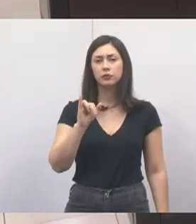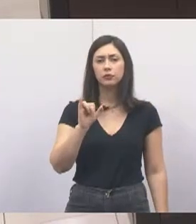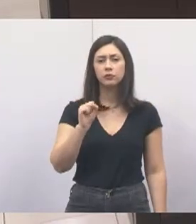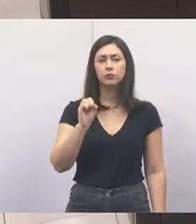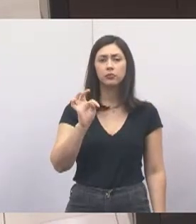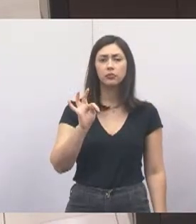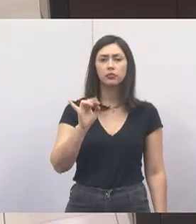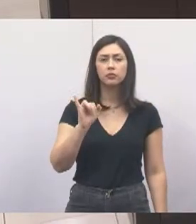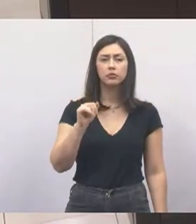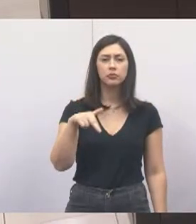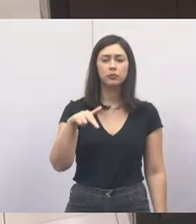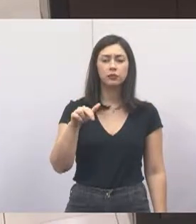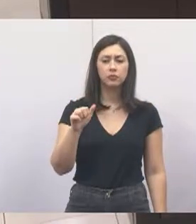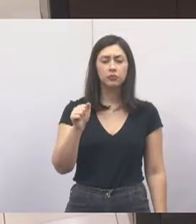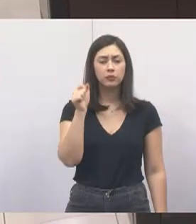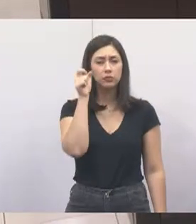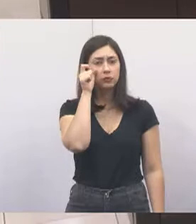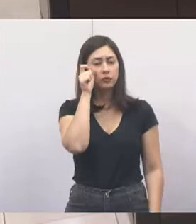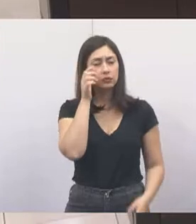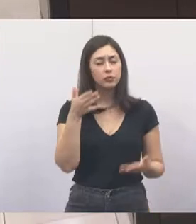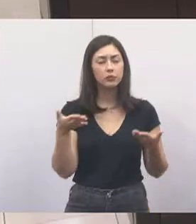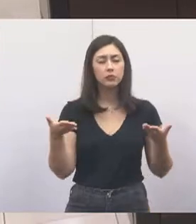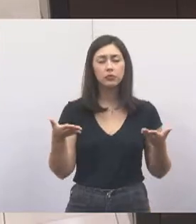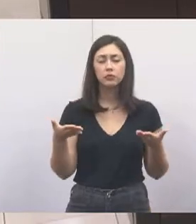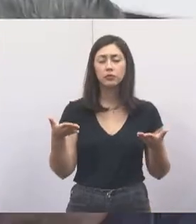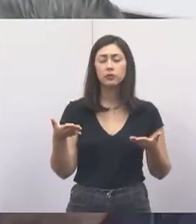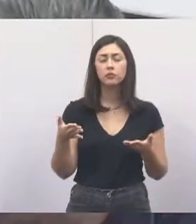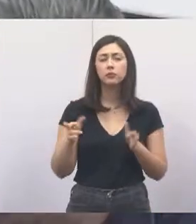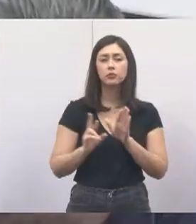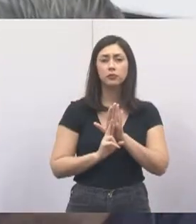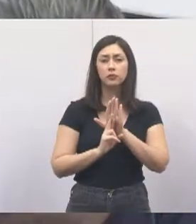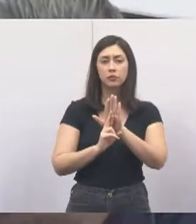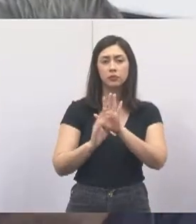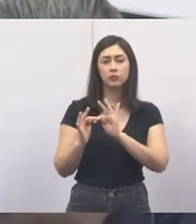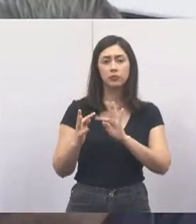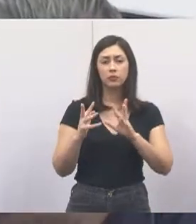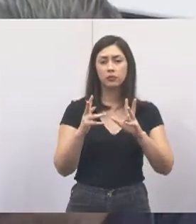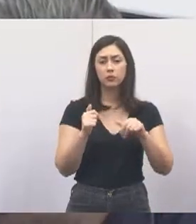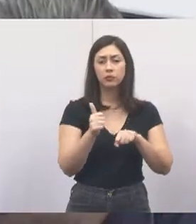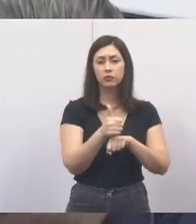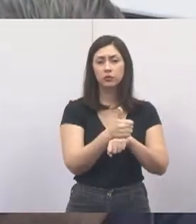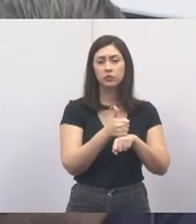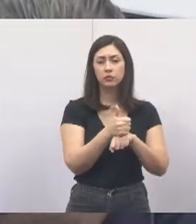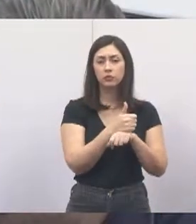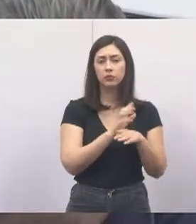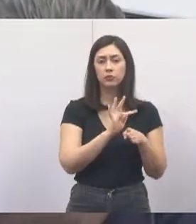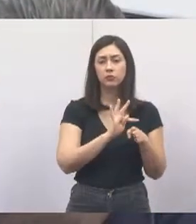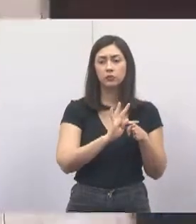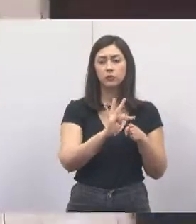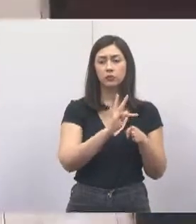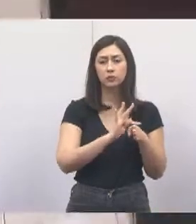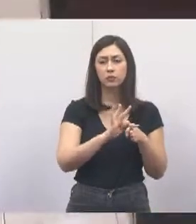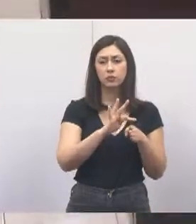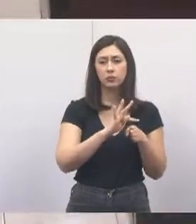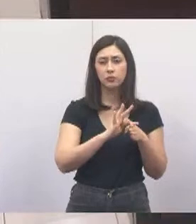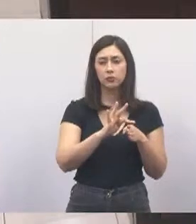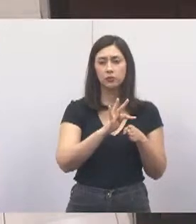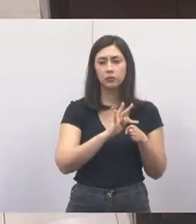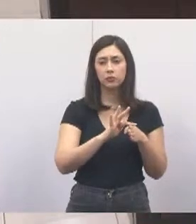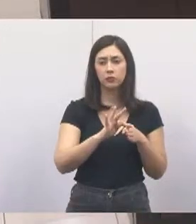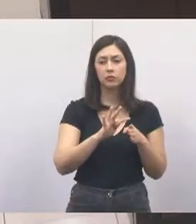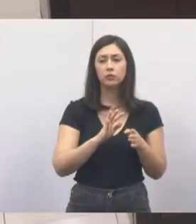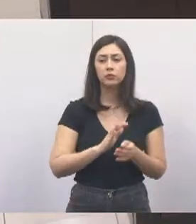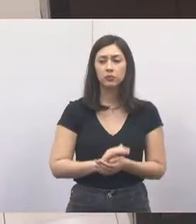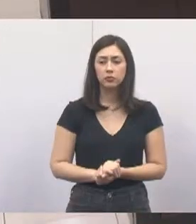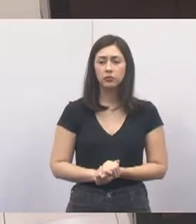no plenário, essa votação, em nome de todos os conselheiros aí, pela conselheira Cristina, que está aqui